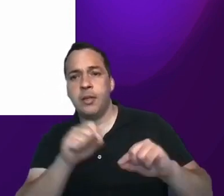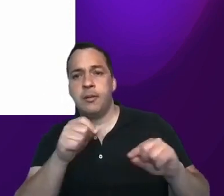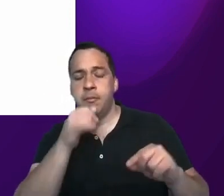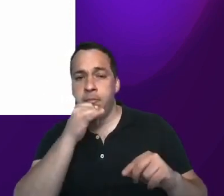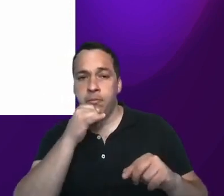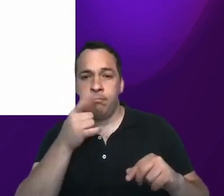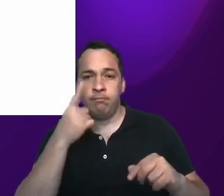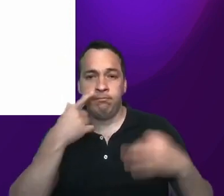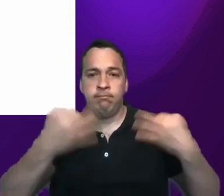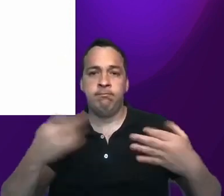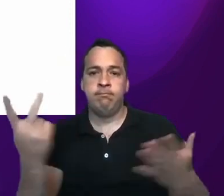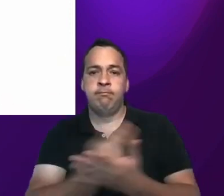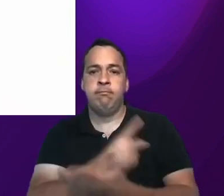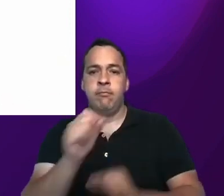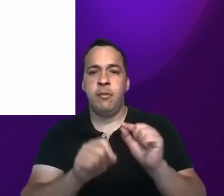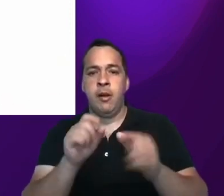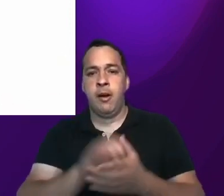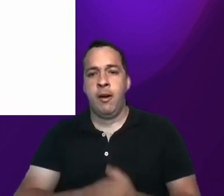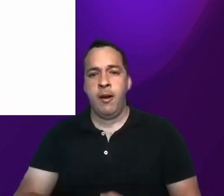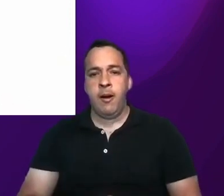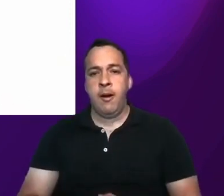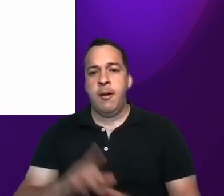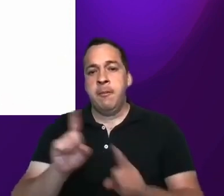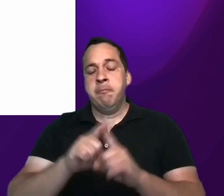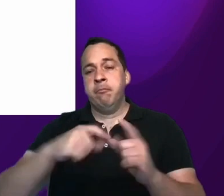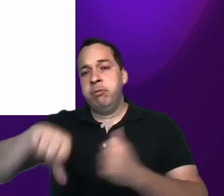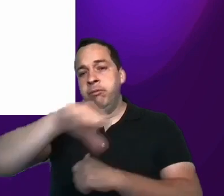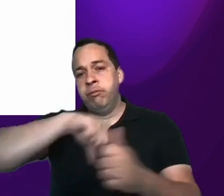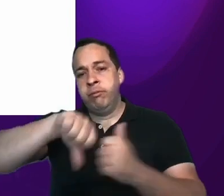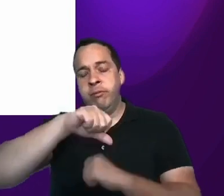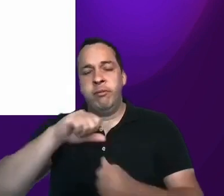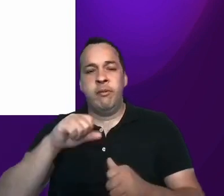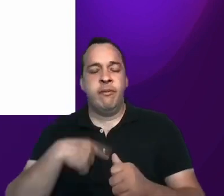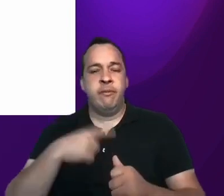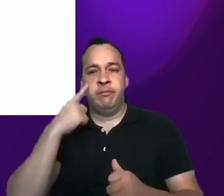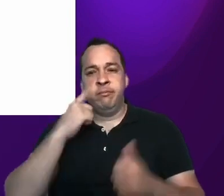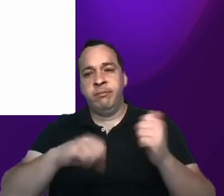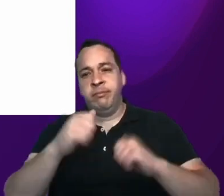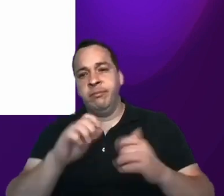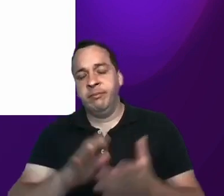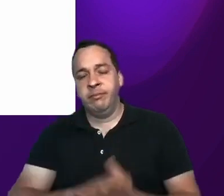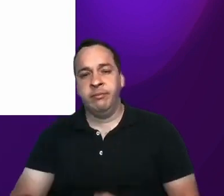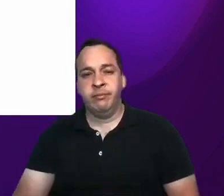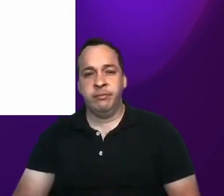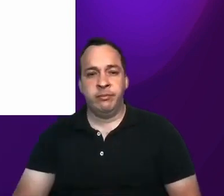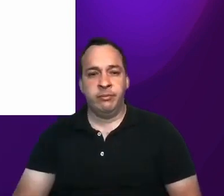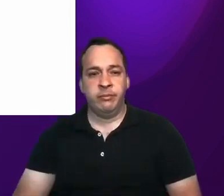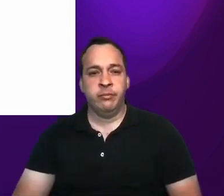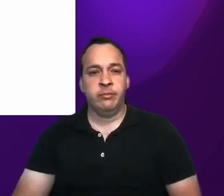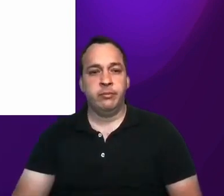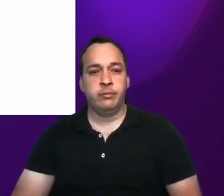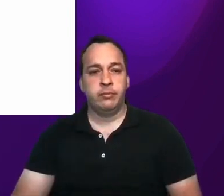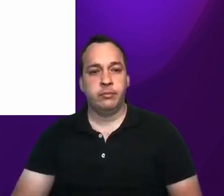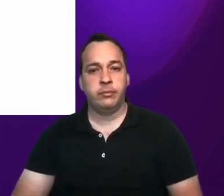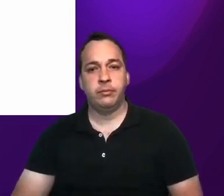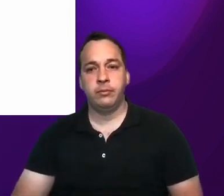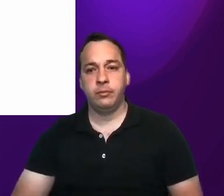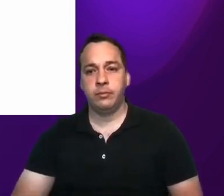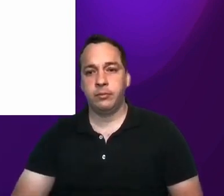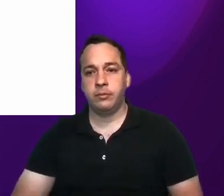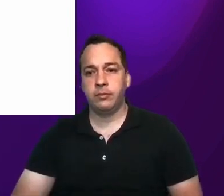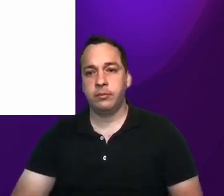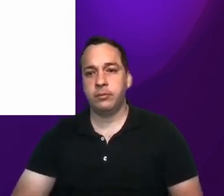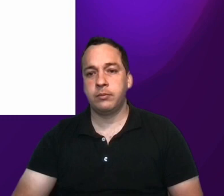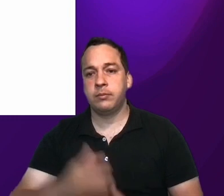também microcirculação avaliada. Então, esse é o número de pacientes. A gente conseguiu incluir